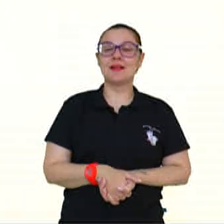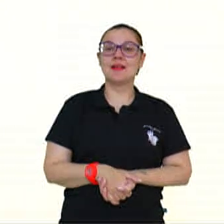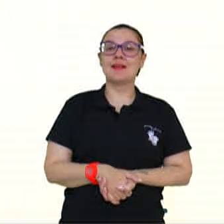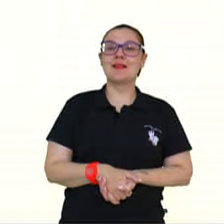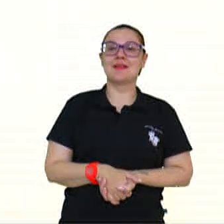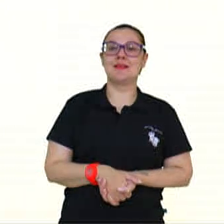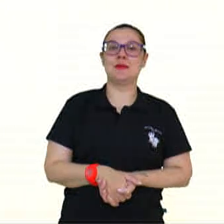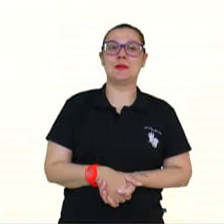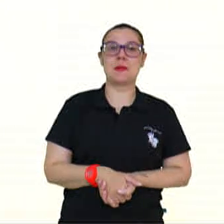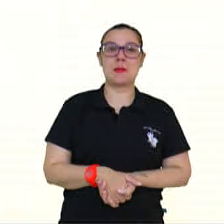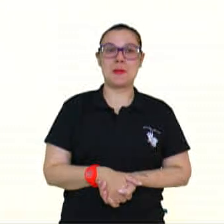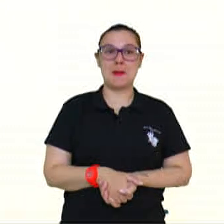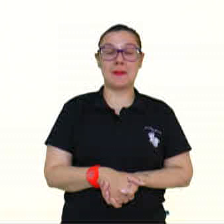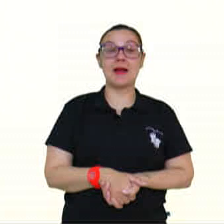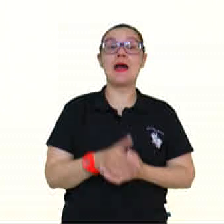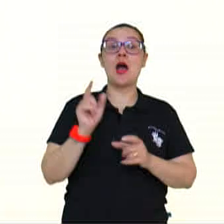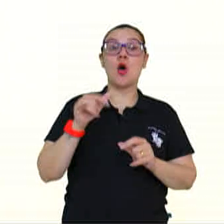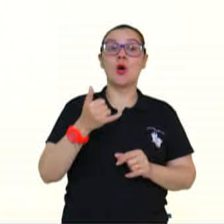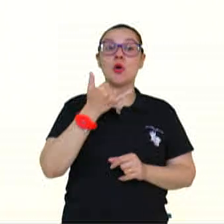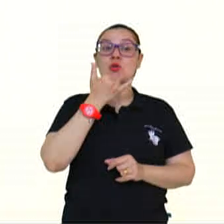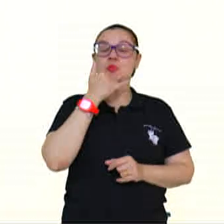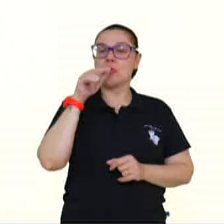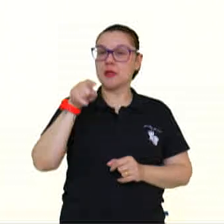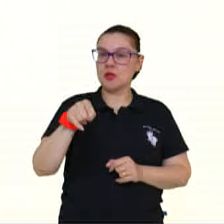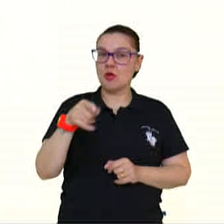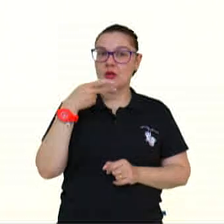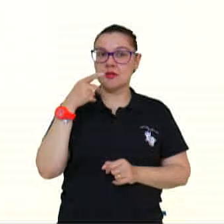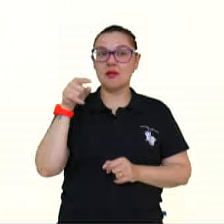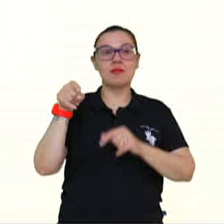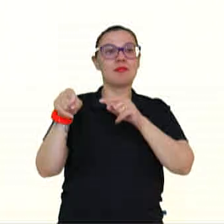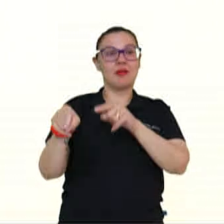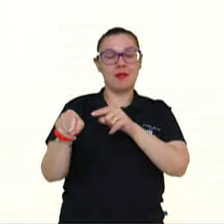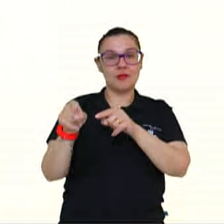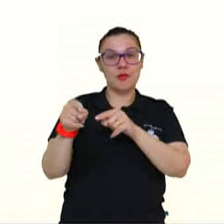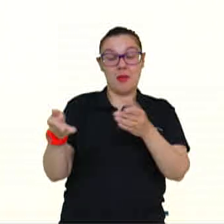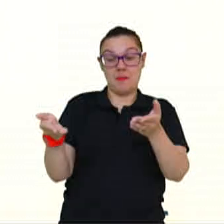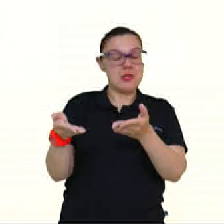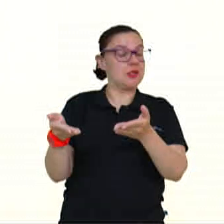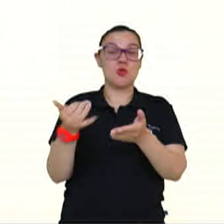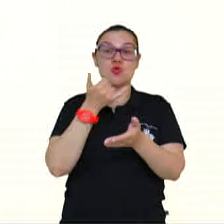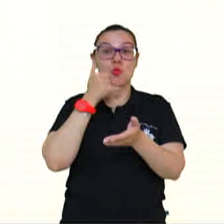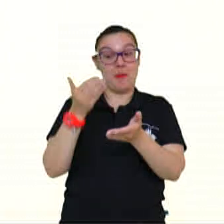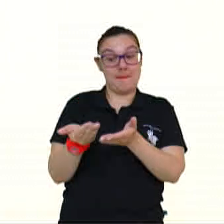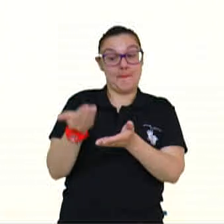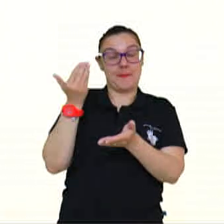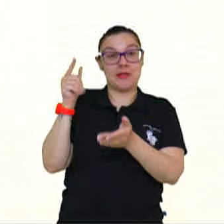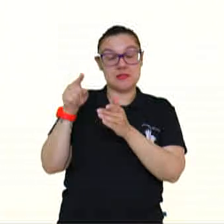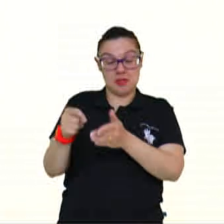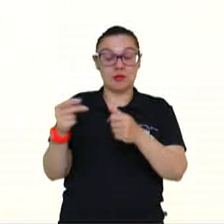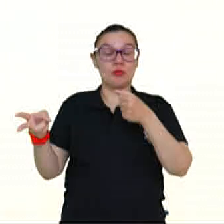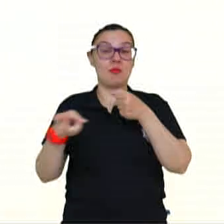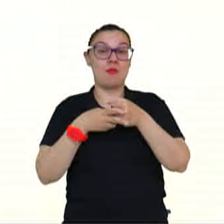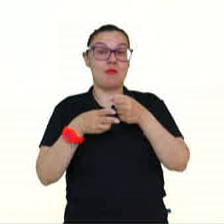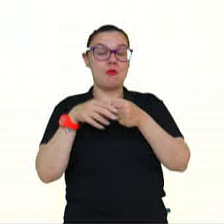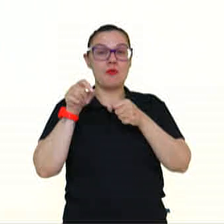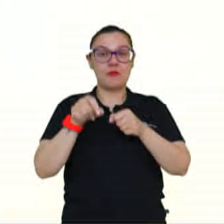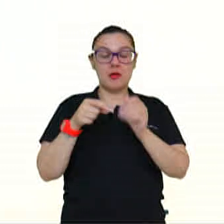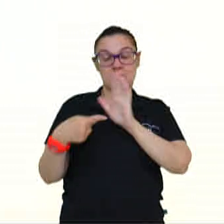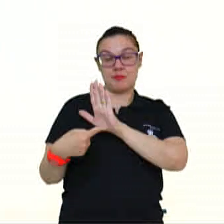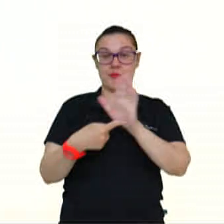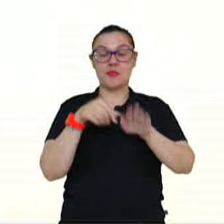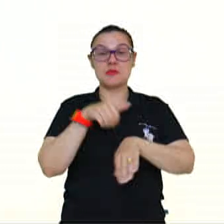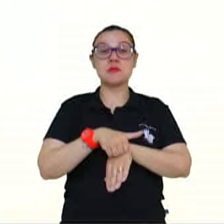Estão negritados, estão no presente, não, está aqui no passado. Me perdoe aqui, foi um lapso. Além do tempo, em relação à ação expressa pelos verbos, o que eles mais